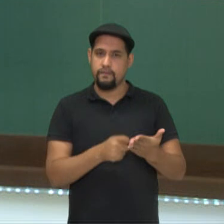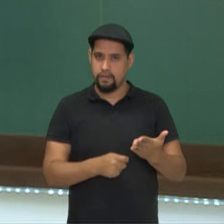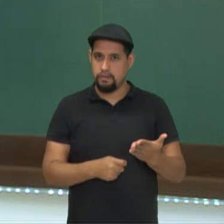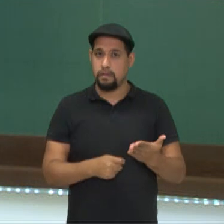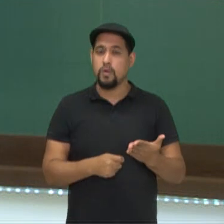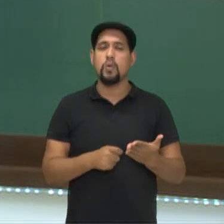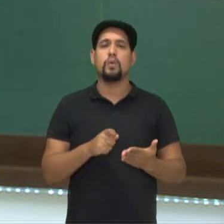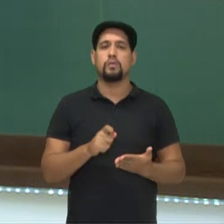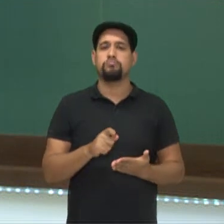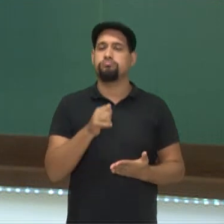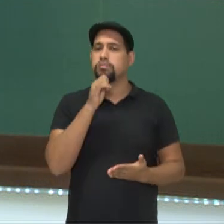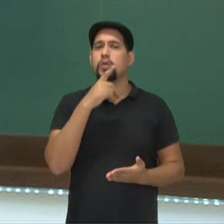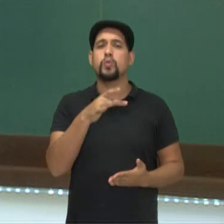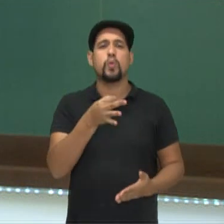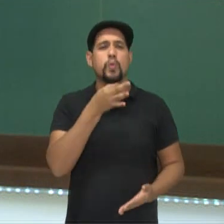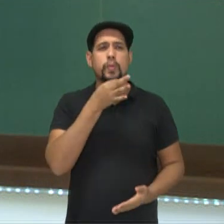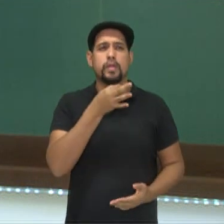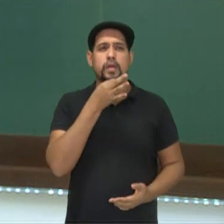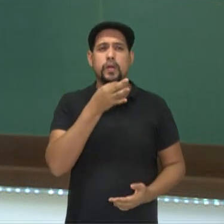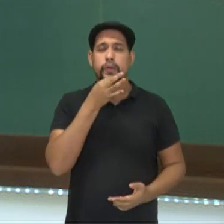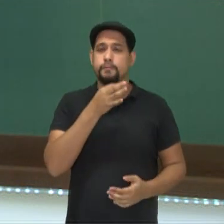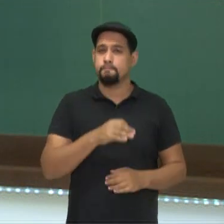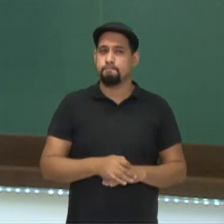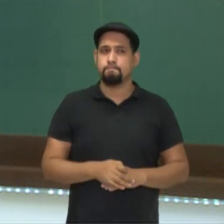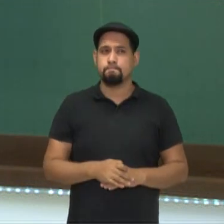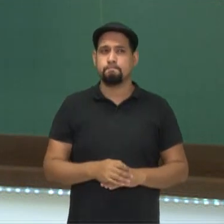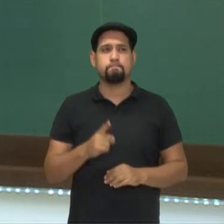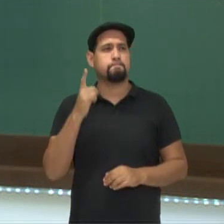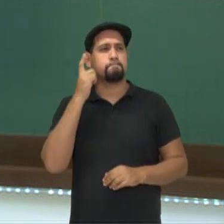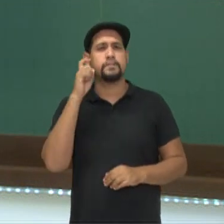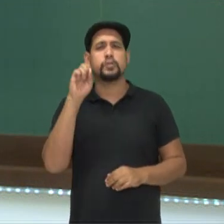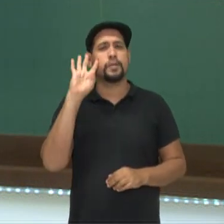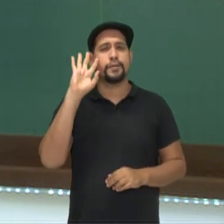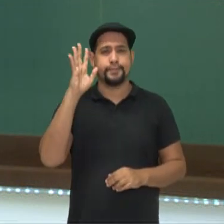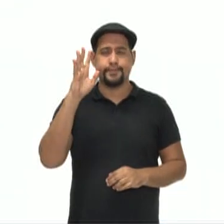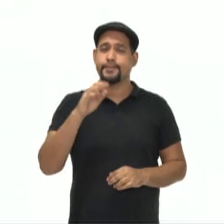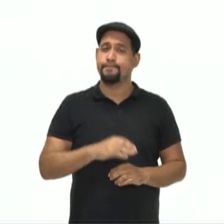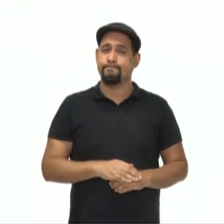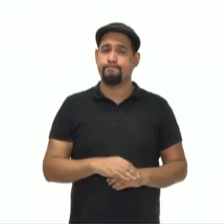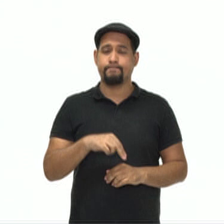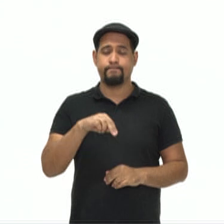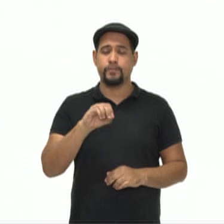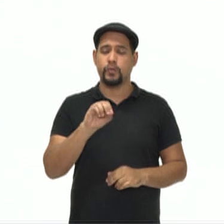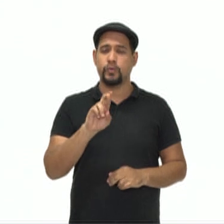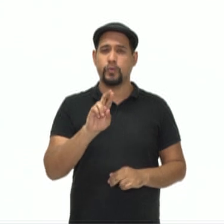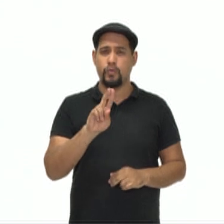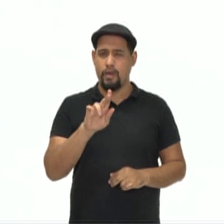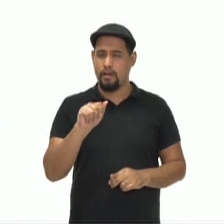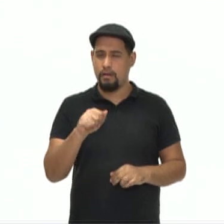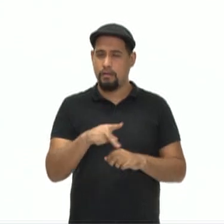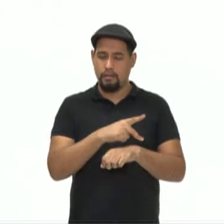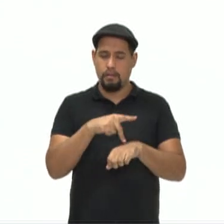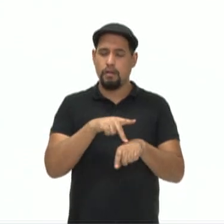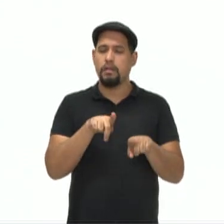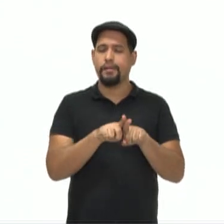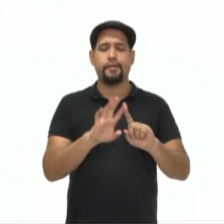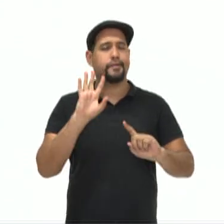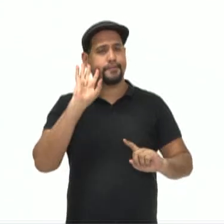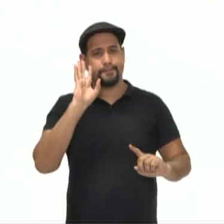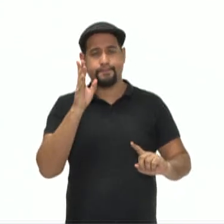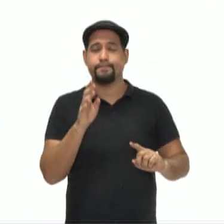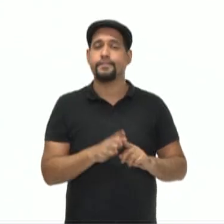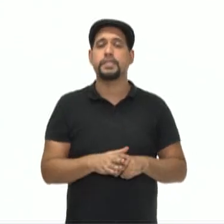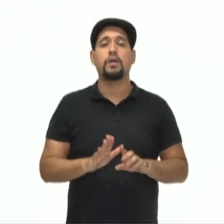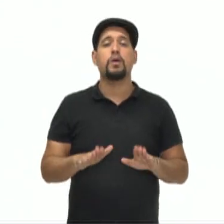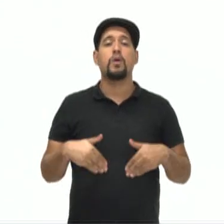mim a sua opinião. Olha só, pensando no atentado ocorrido na Noruega, do que trata a reportagem